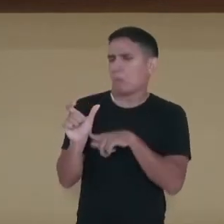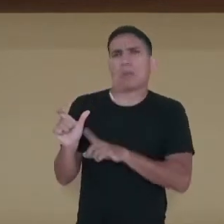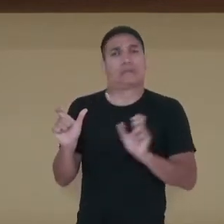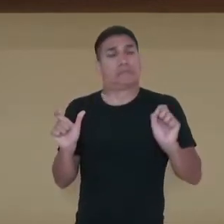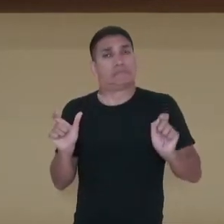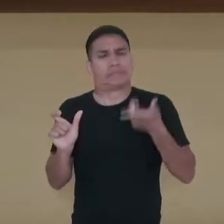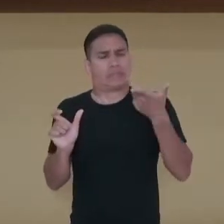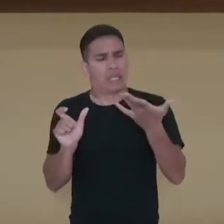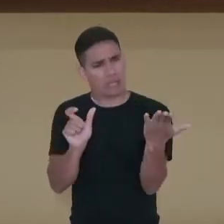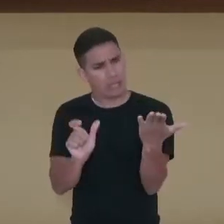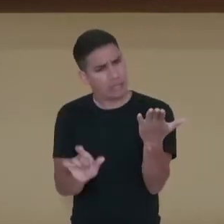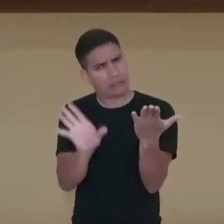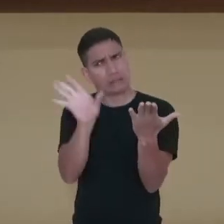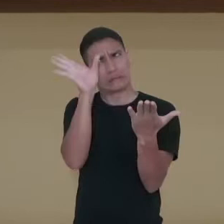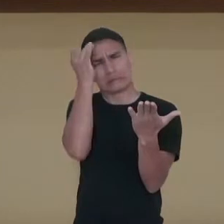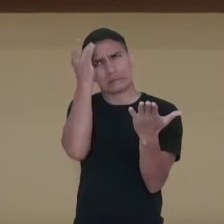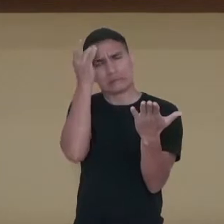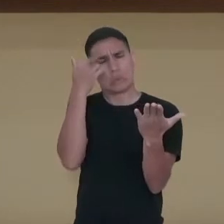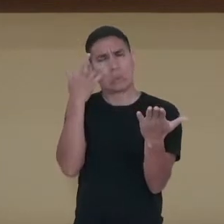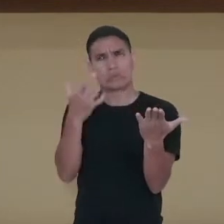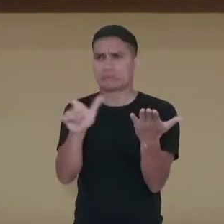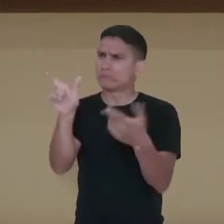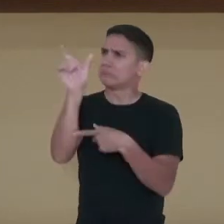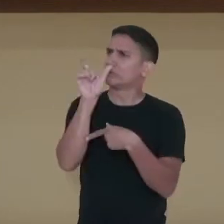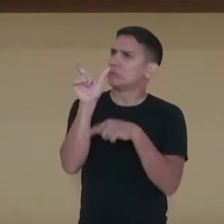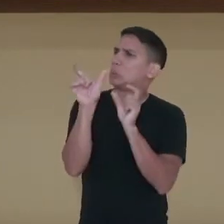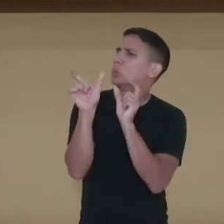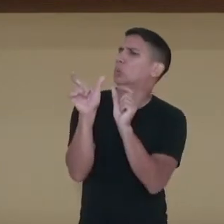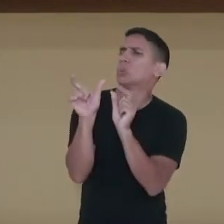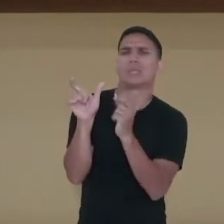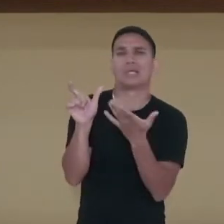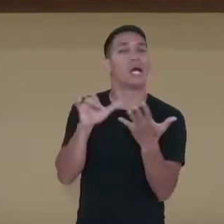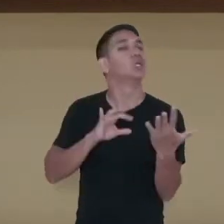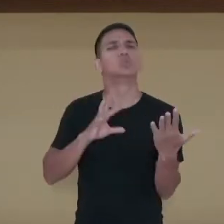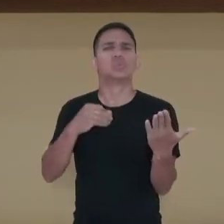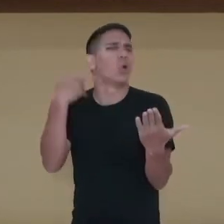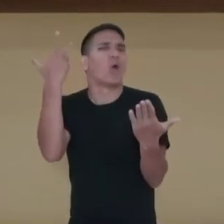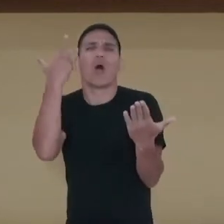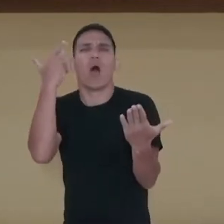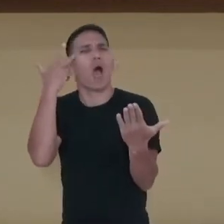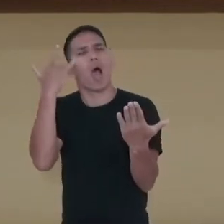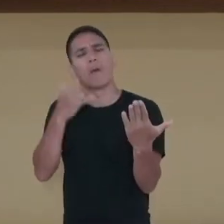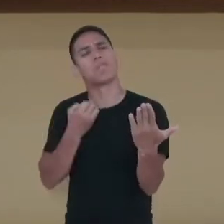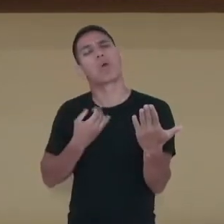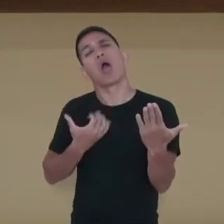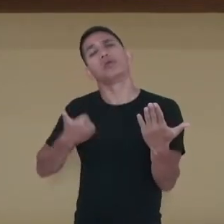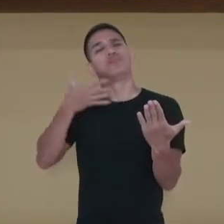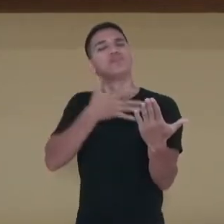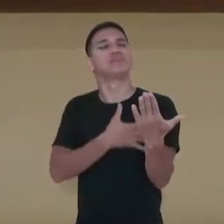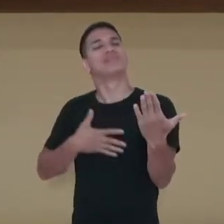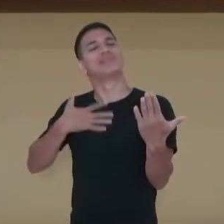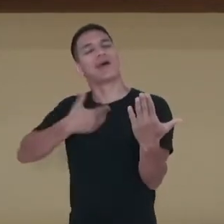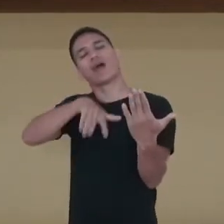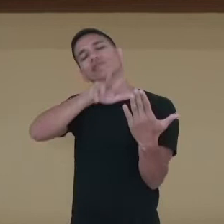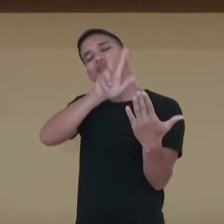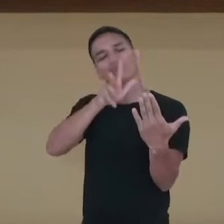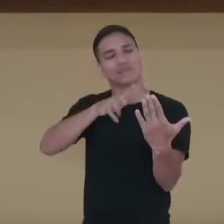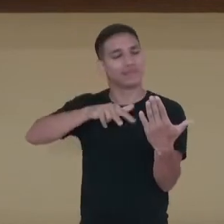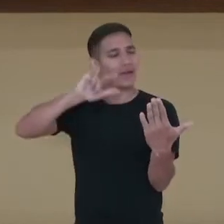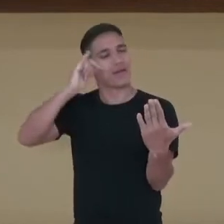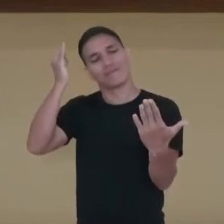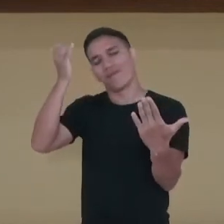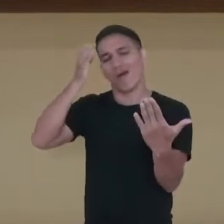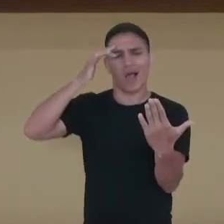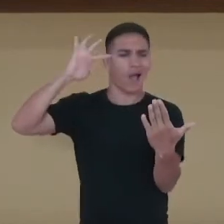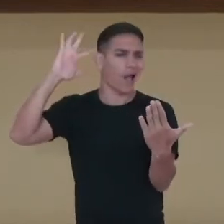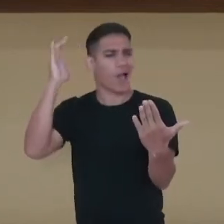e ficou plantada diante de mim. Então, estava indo tudo muito bem. Ele estava viajando na leitura